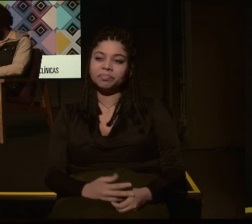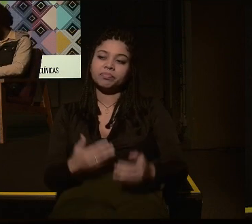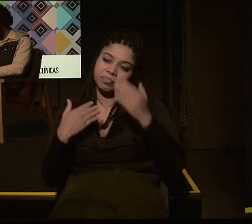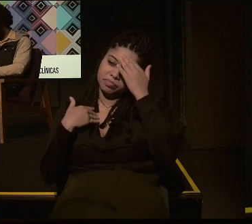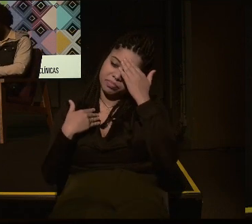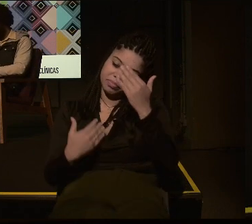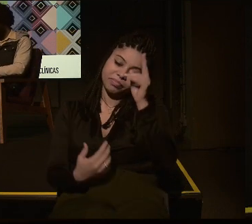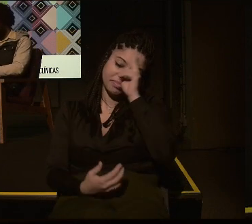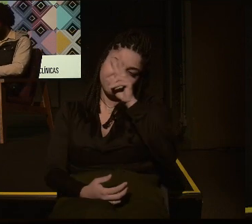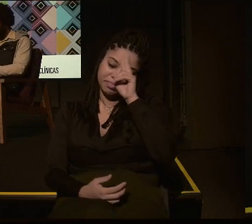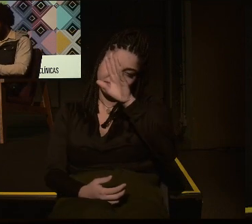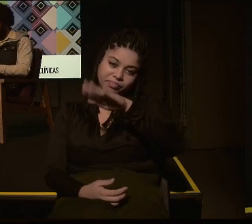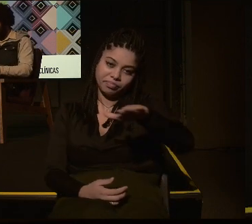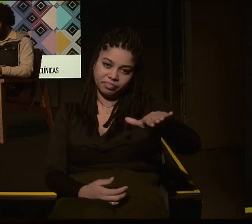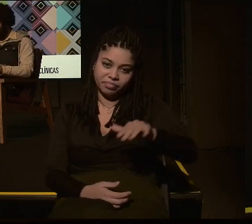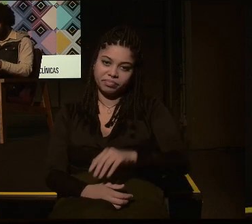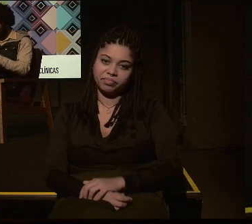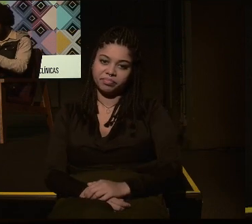obrigado pela lembrança.